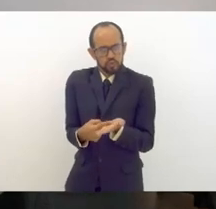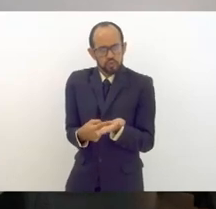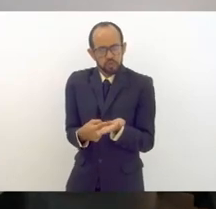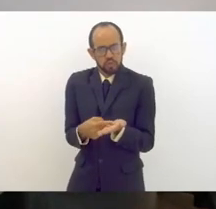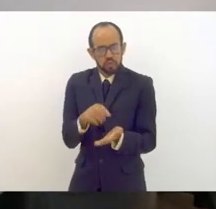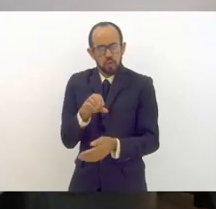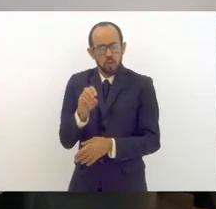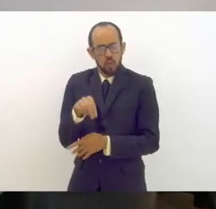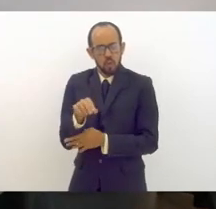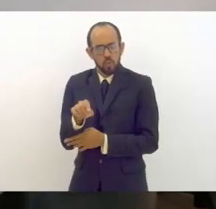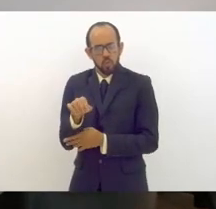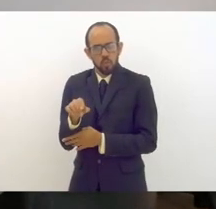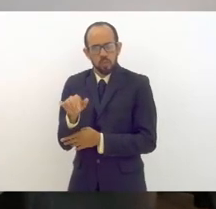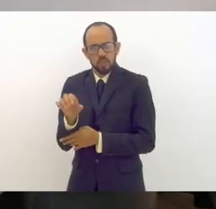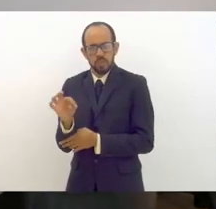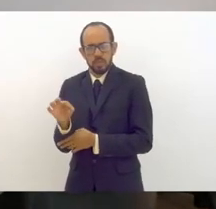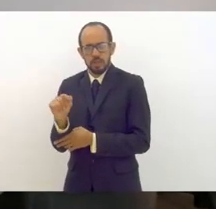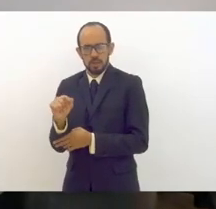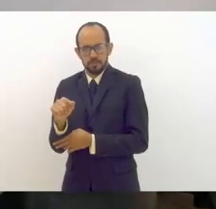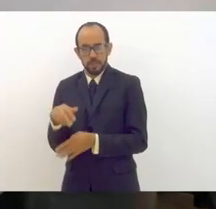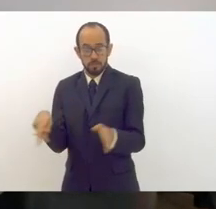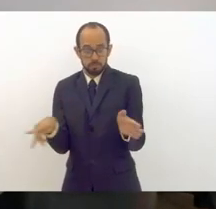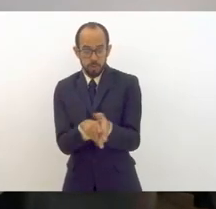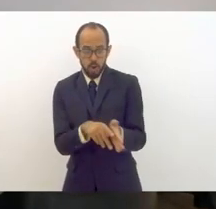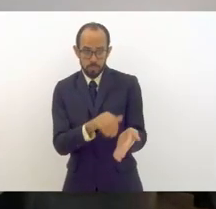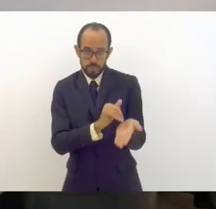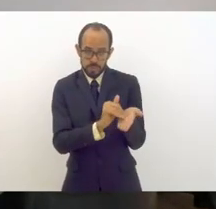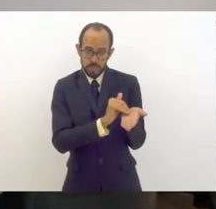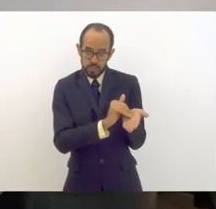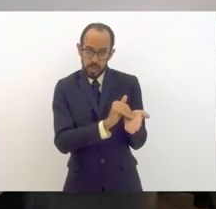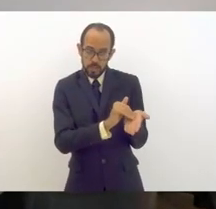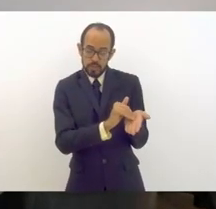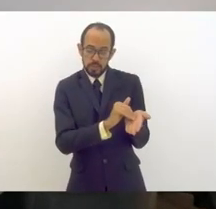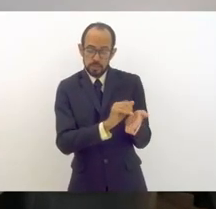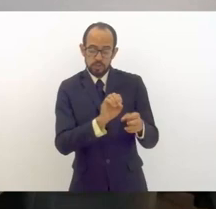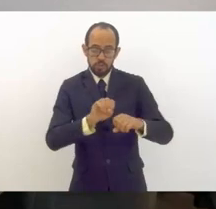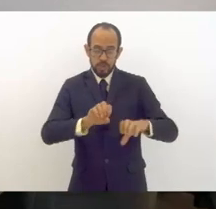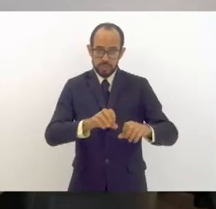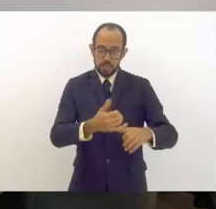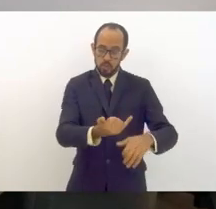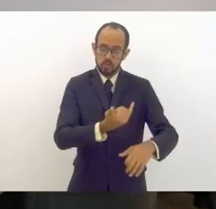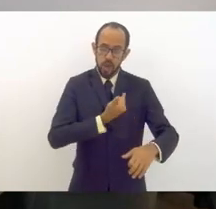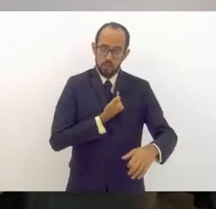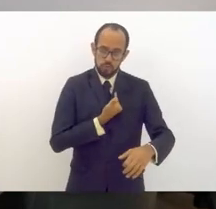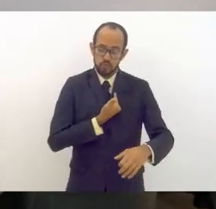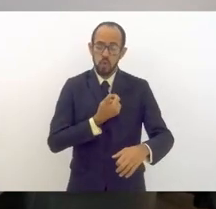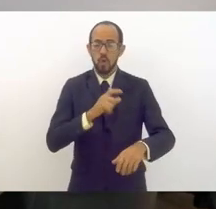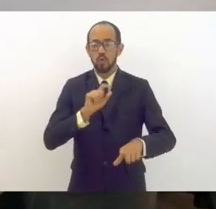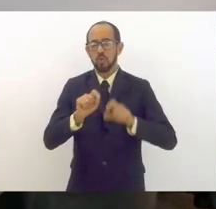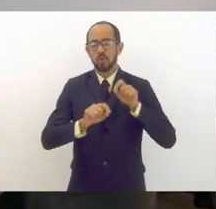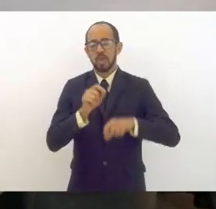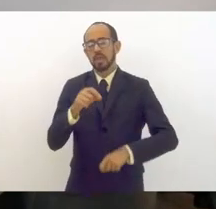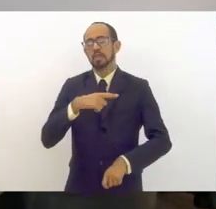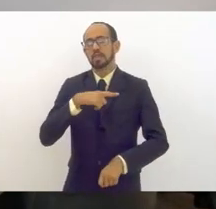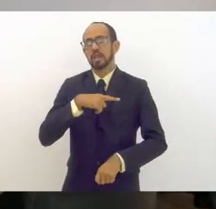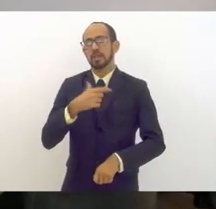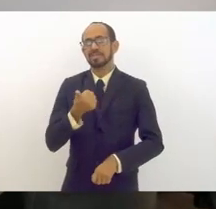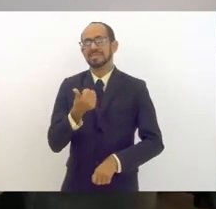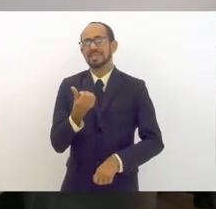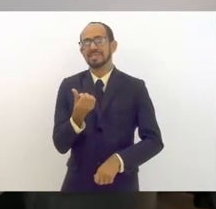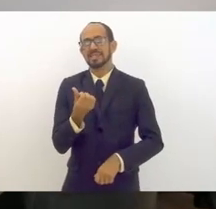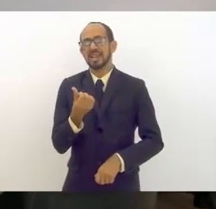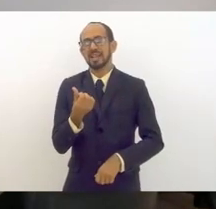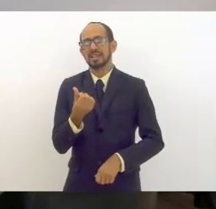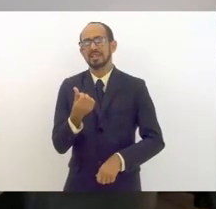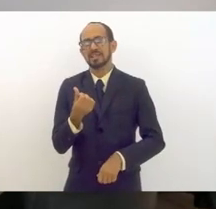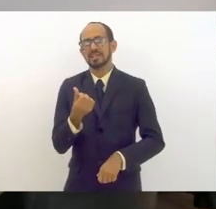as informações e a própria SEDUC aqui nos informou há pouco mais de um mês atrás, que a gente continuava com cerca de 16 mil turmas, 16